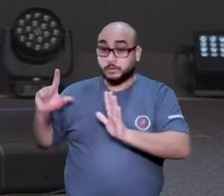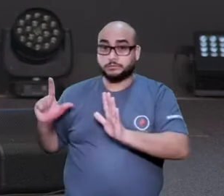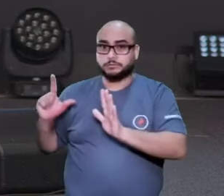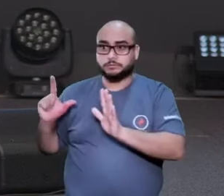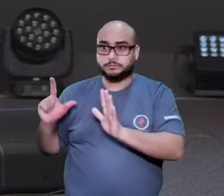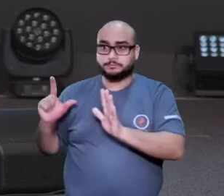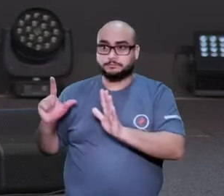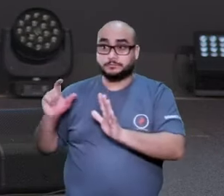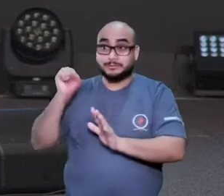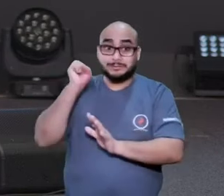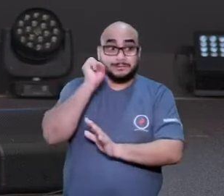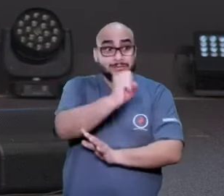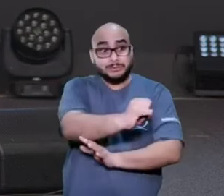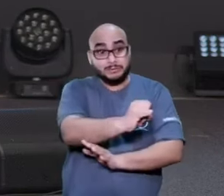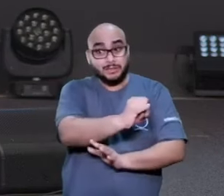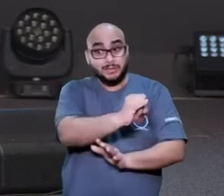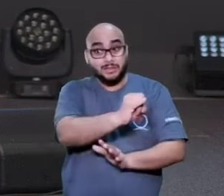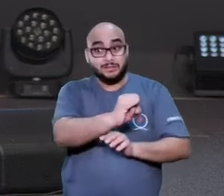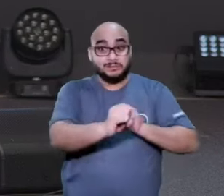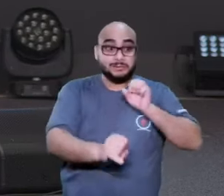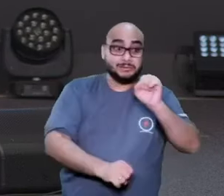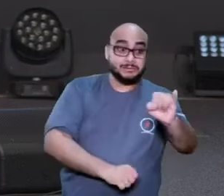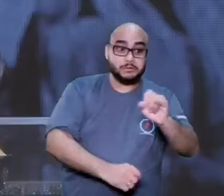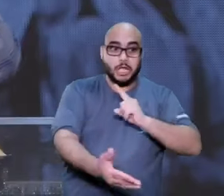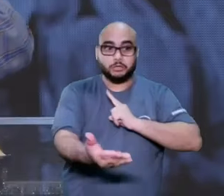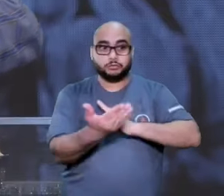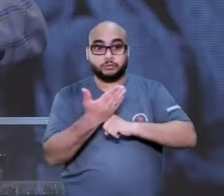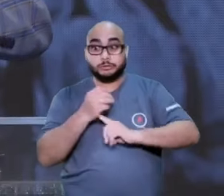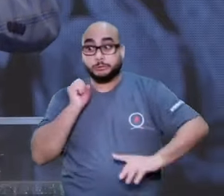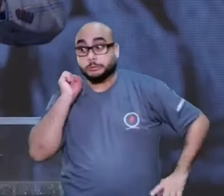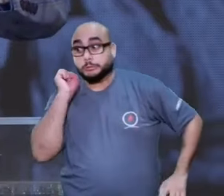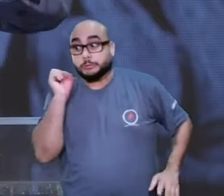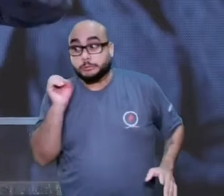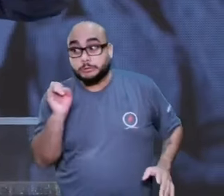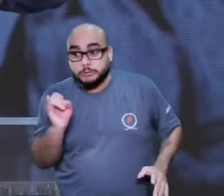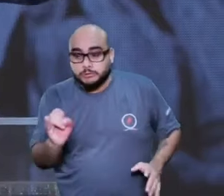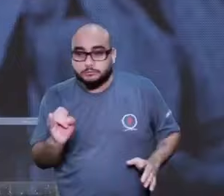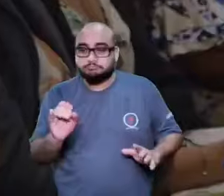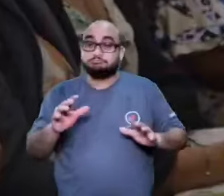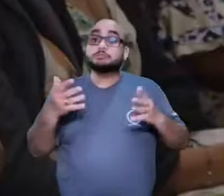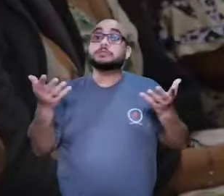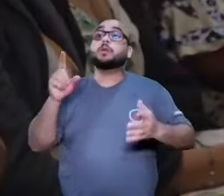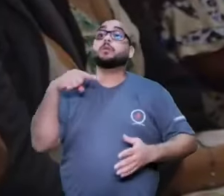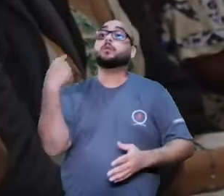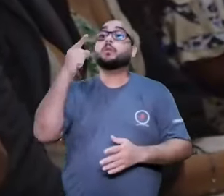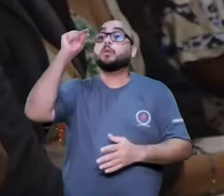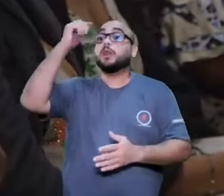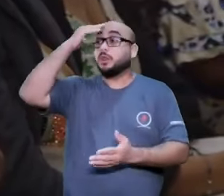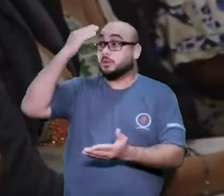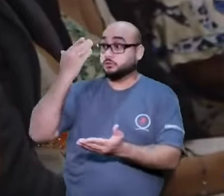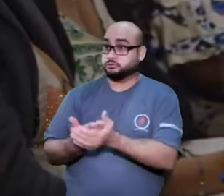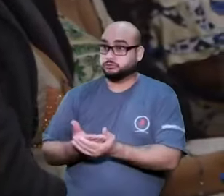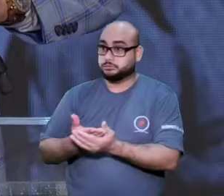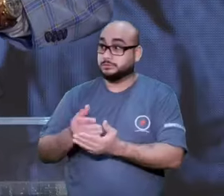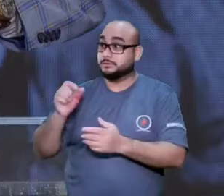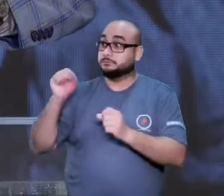amasse se estendesse a mão Ou seja a nossa fé está toda